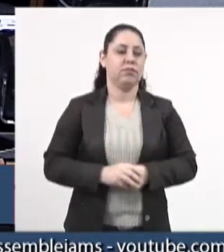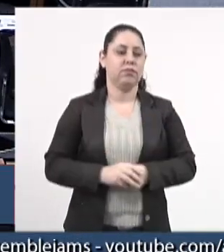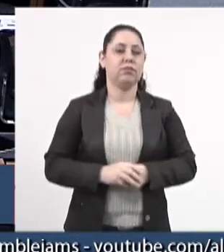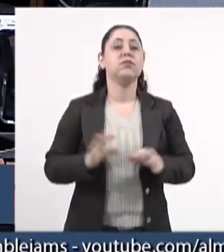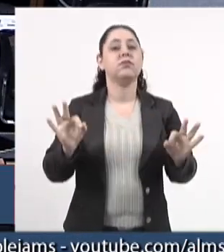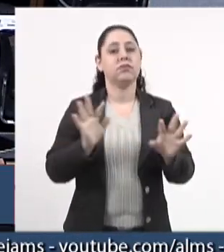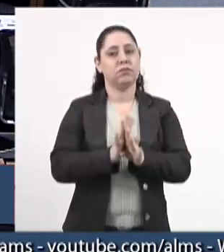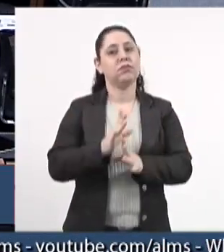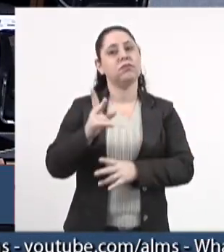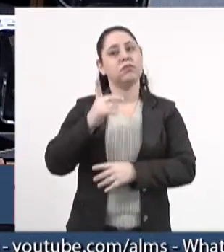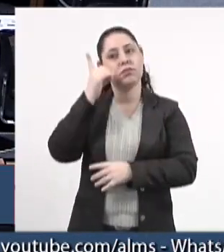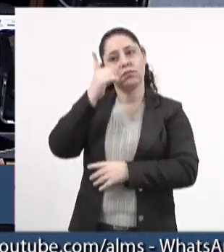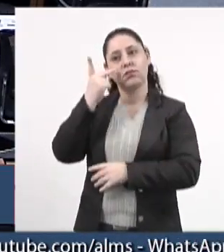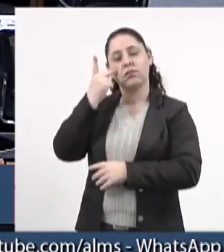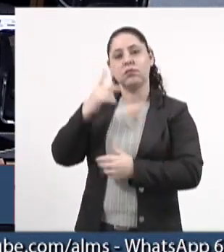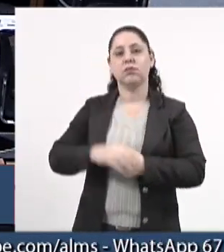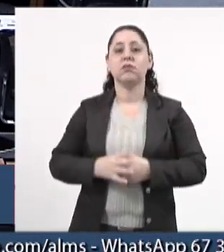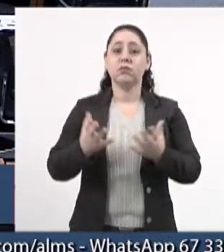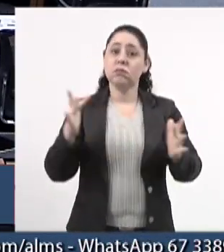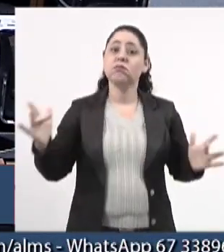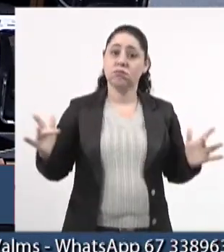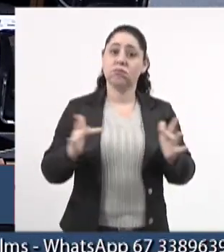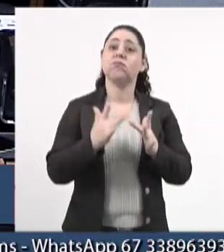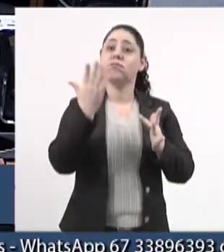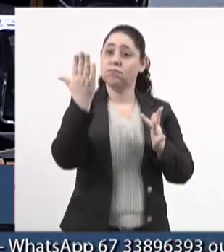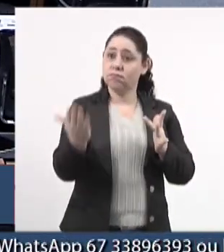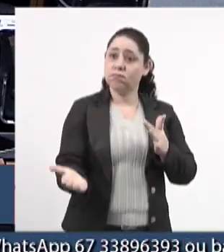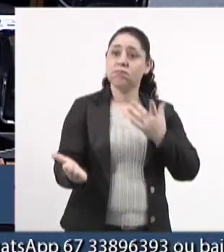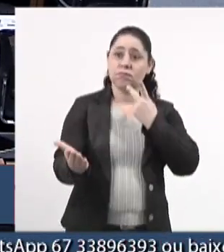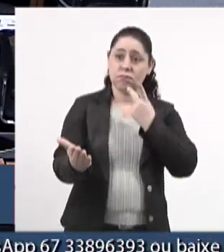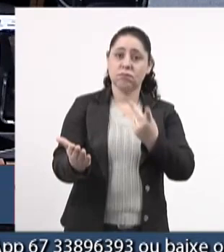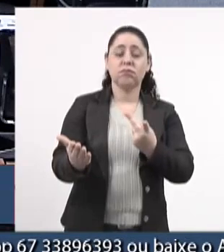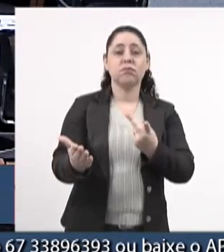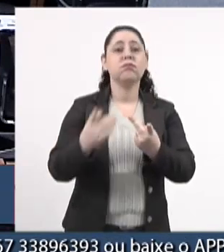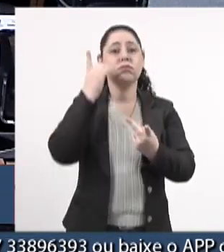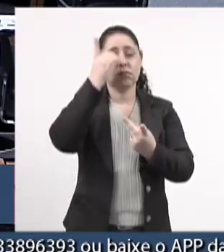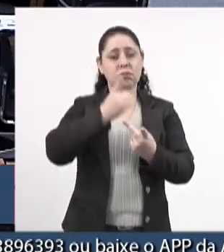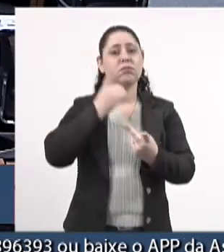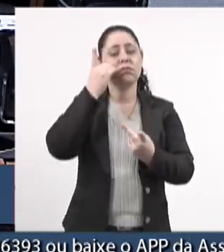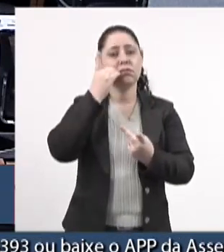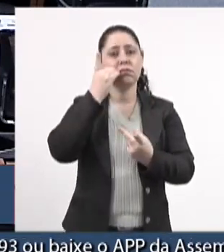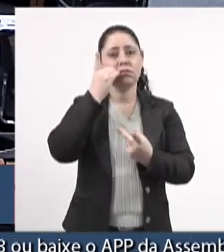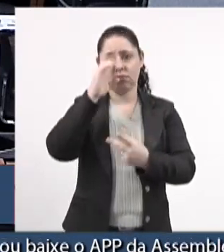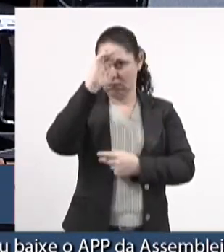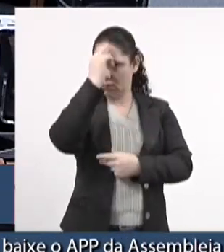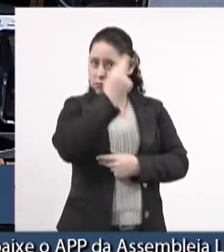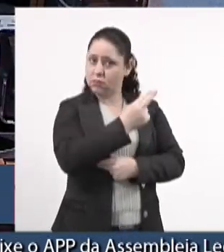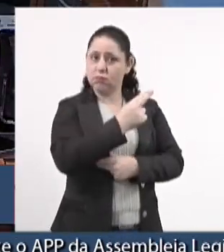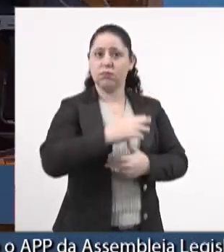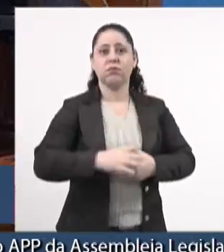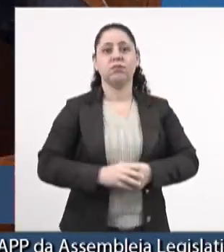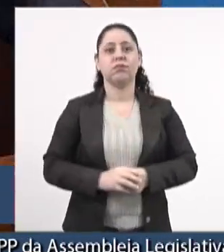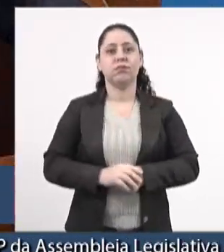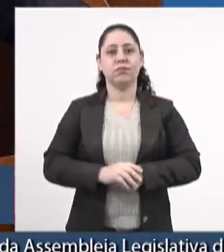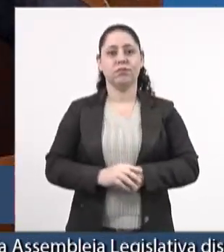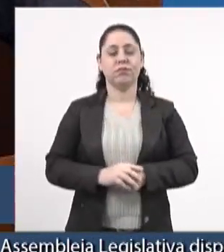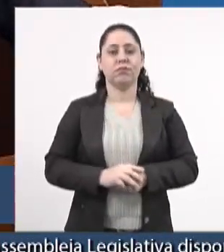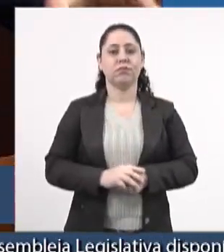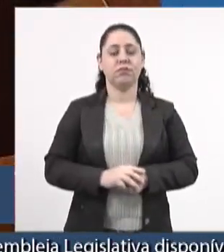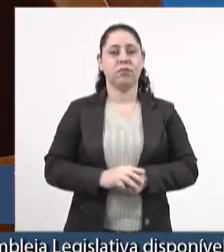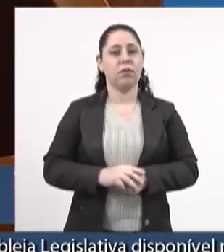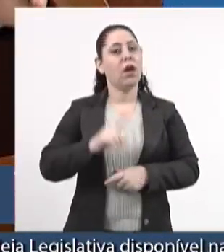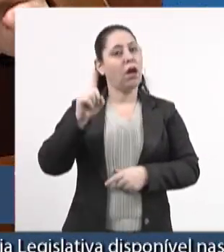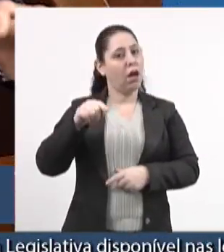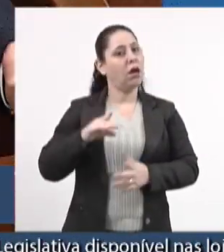Kemp. Eu quero dizer que eu concordo plenamente com a parte do deputado professor Rinaldo. É